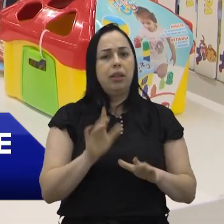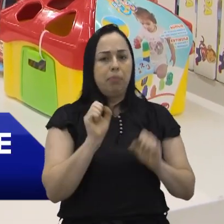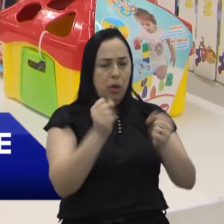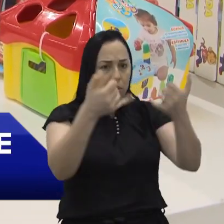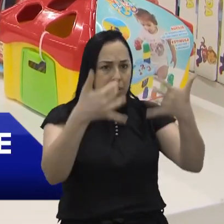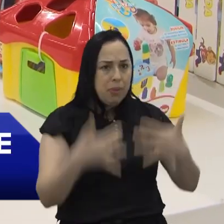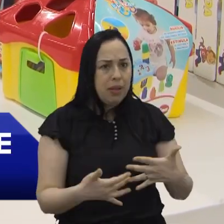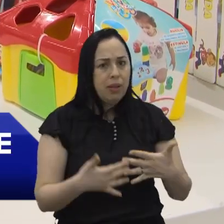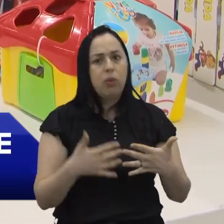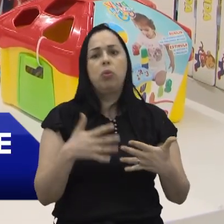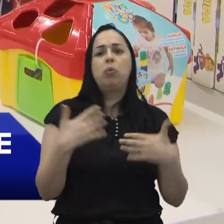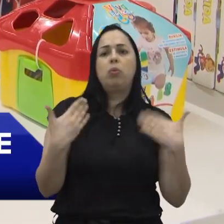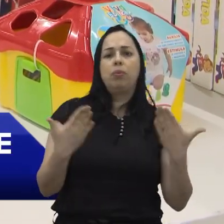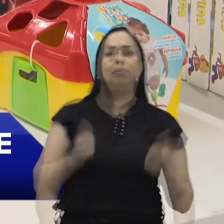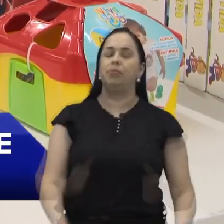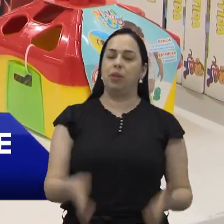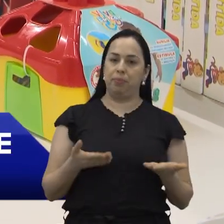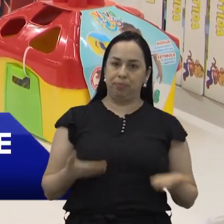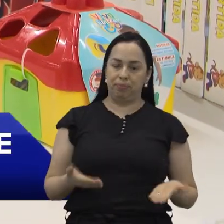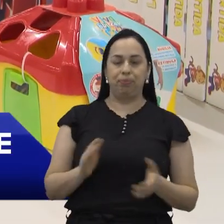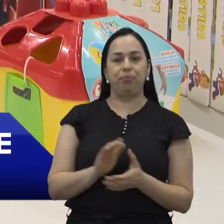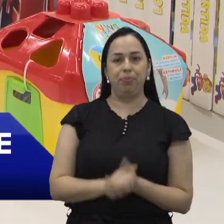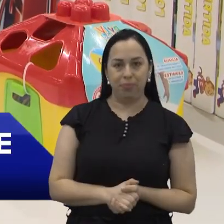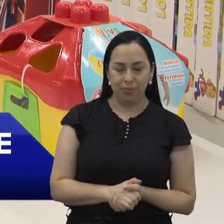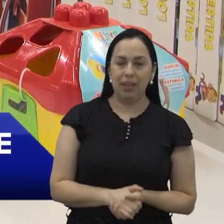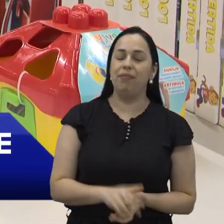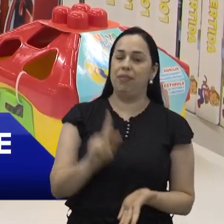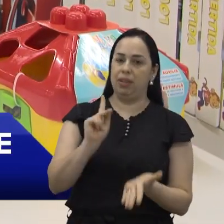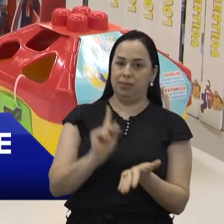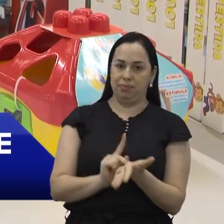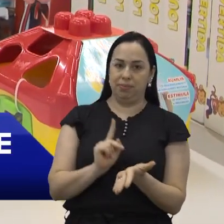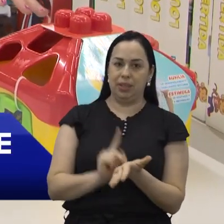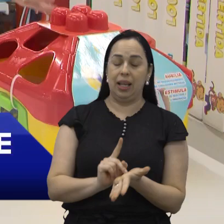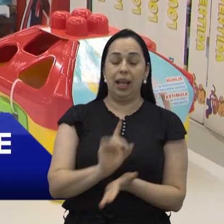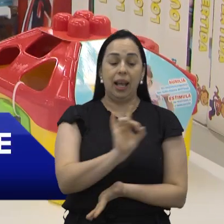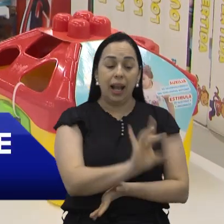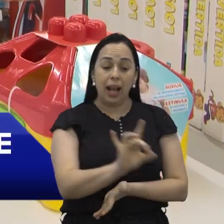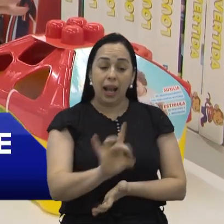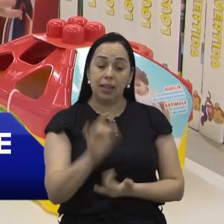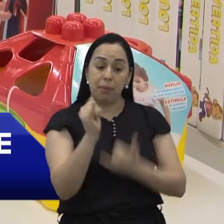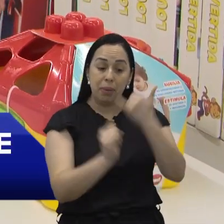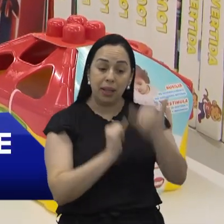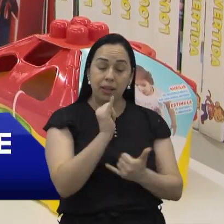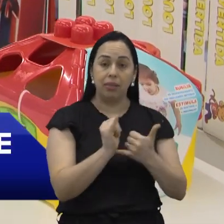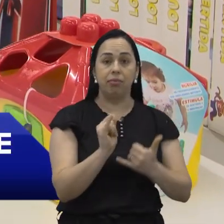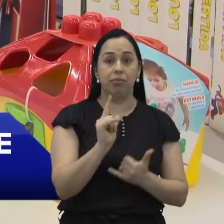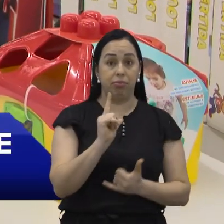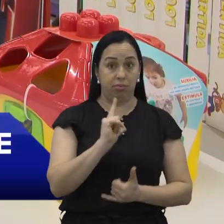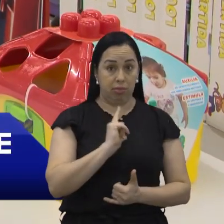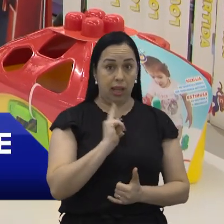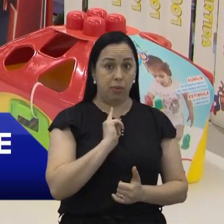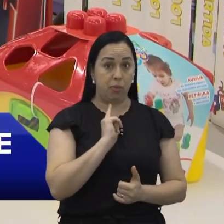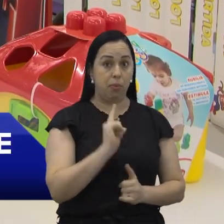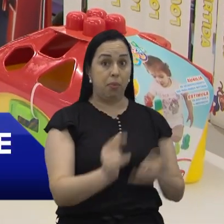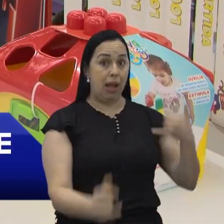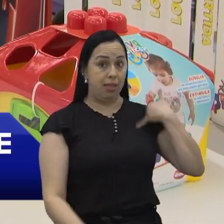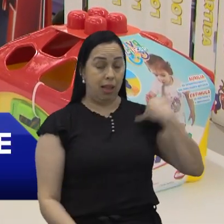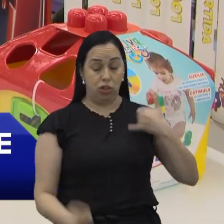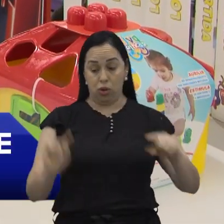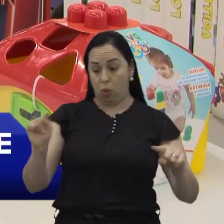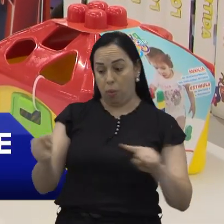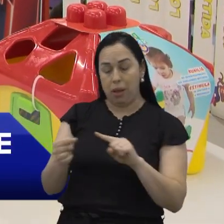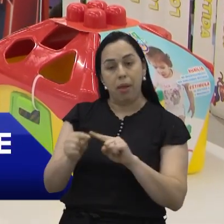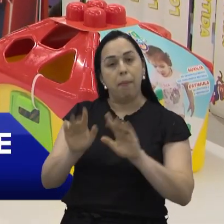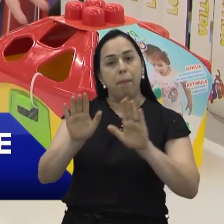Você pode explicar um pouquinho para a gente cada uma delas, por favor? Claro. Realmente, cada brinquedo, ele tem aqui a indicação